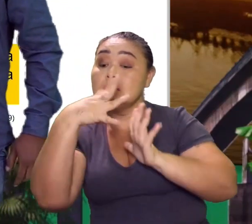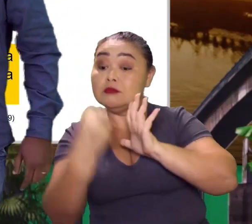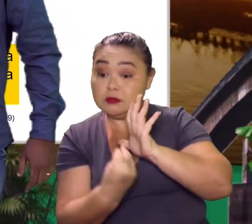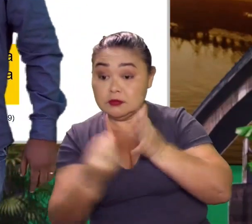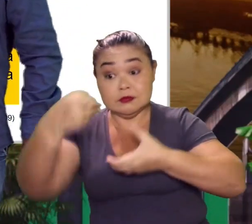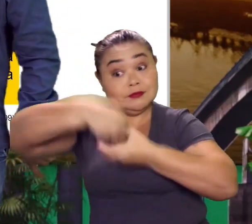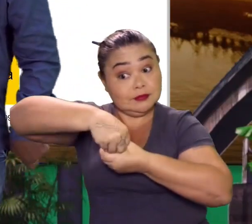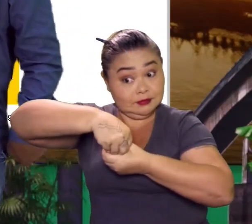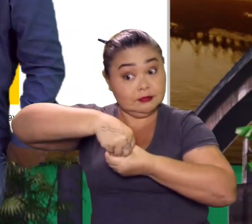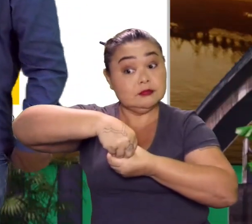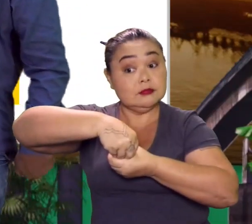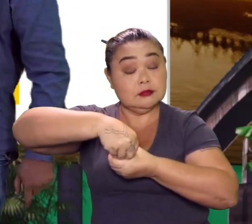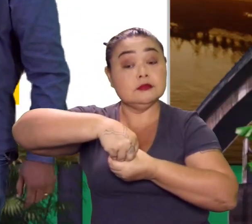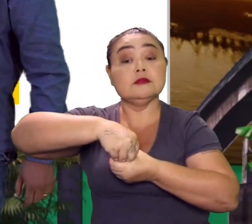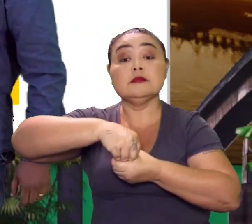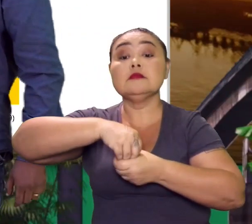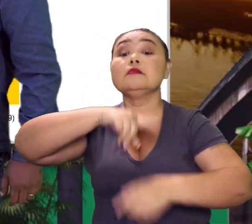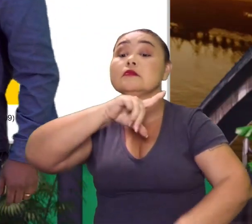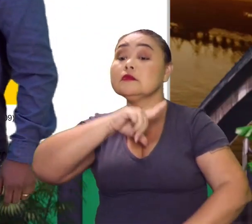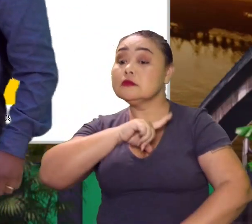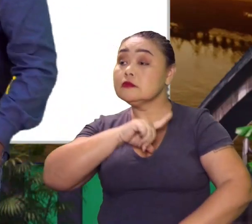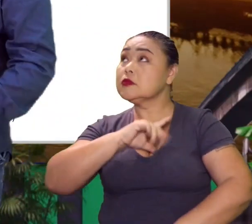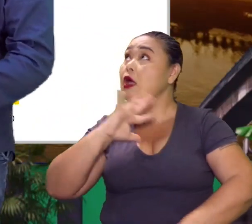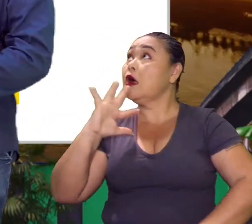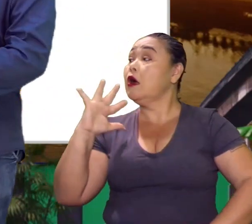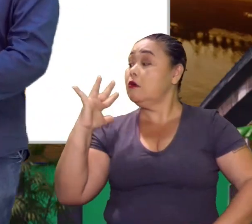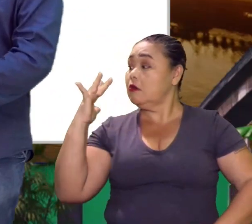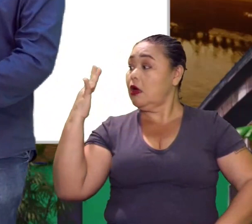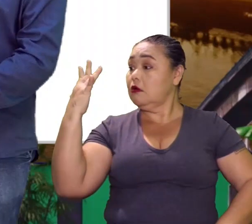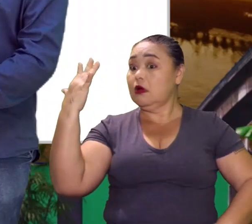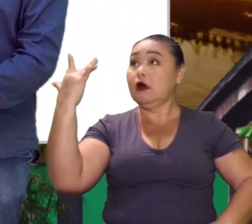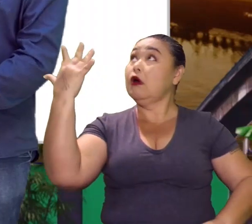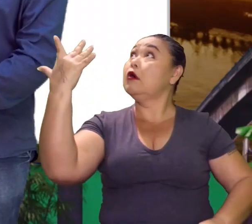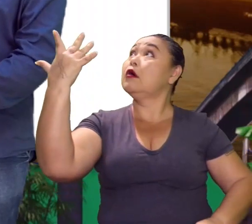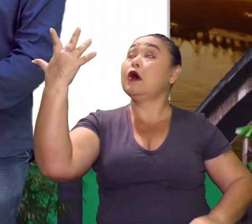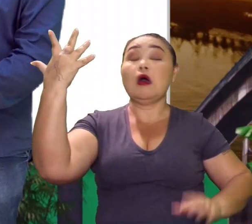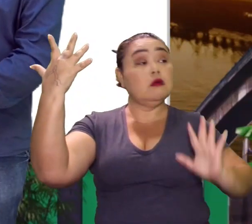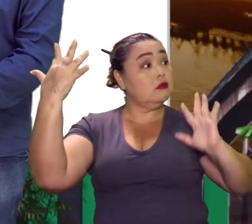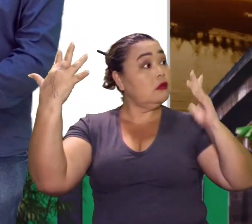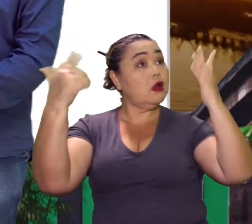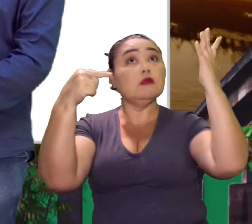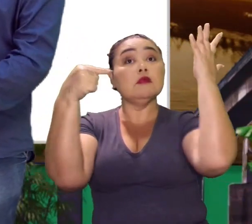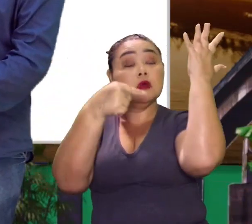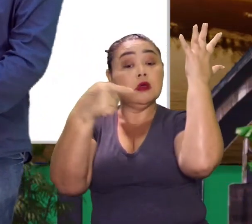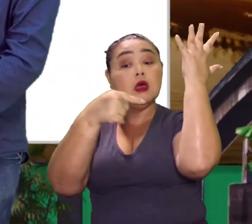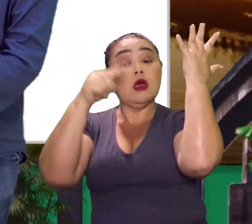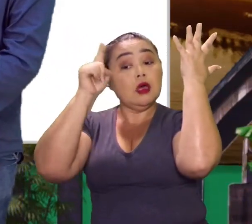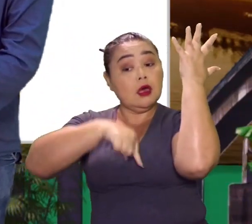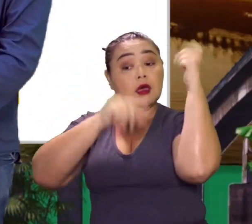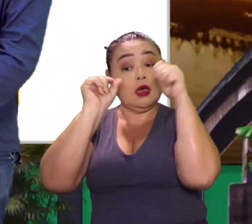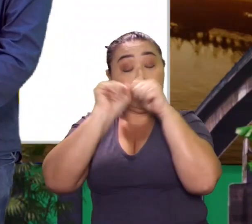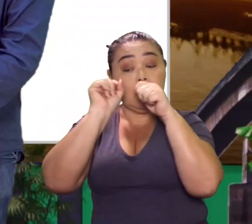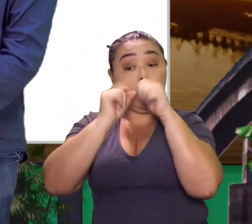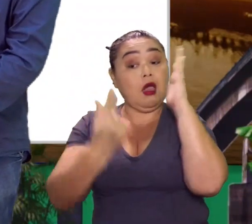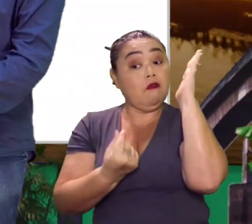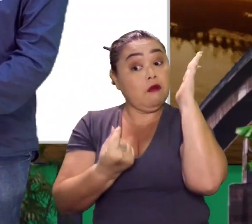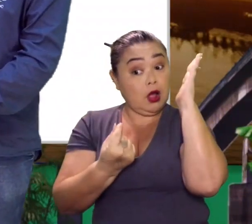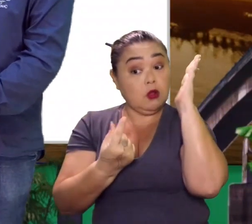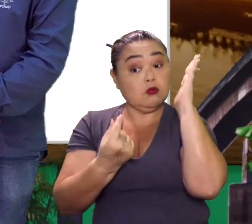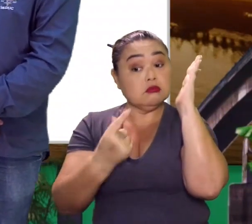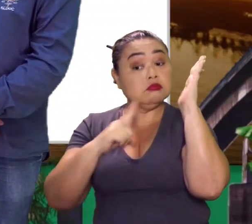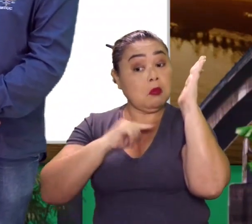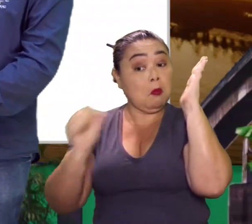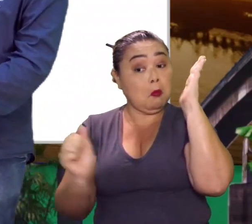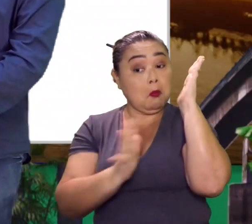Além disso, muitas árvores de alto valor comercial. Isso, que inclusive é polêmico esse assunto, né? Mas